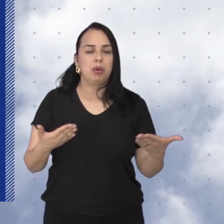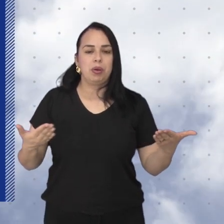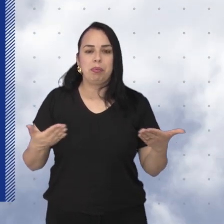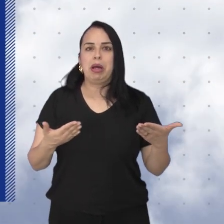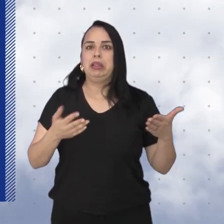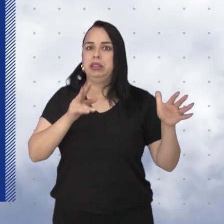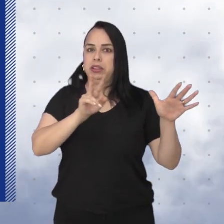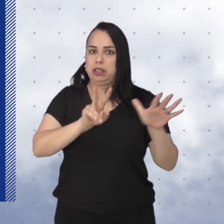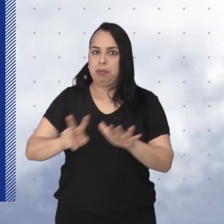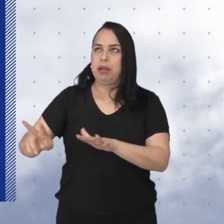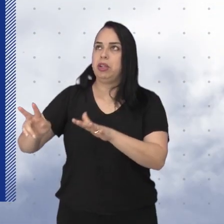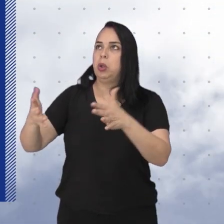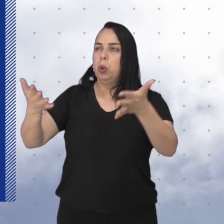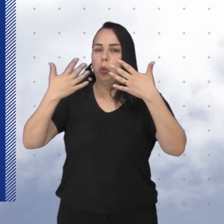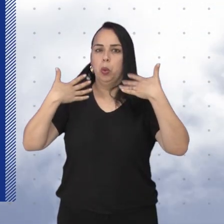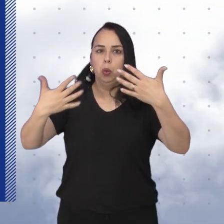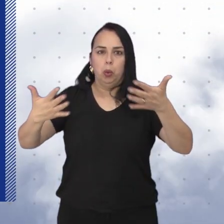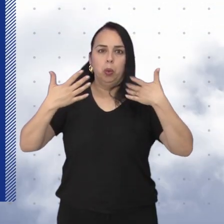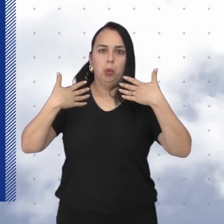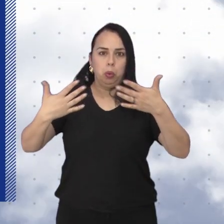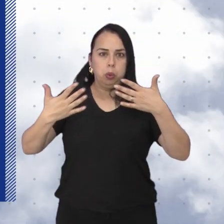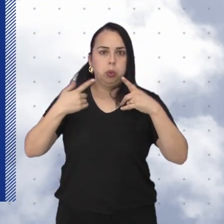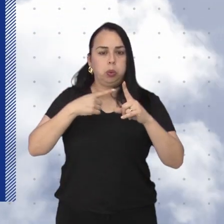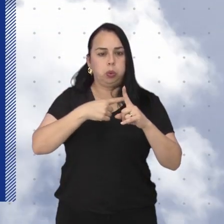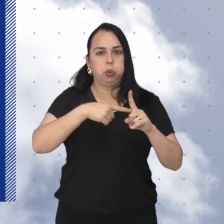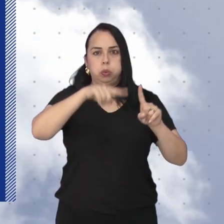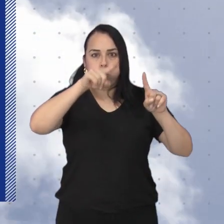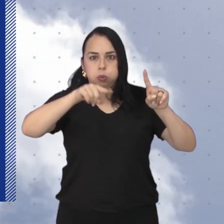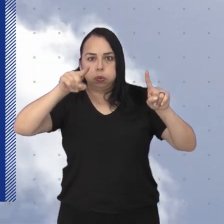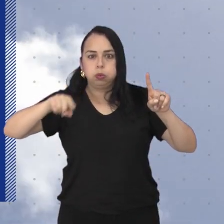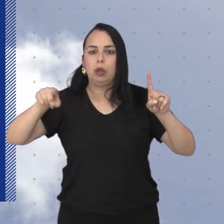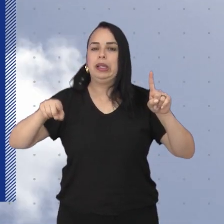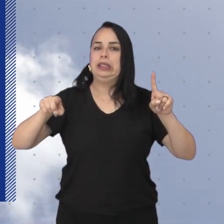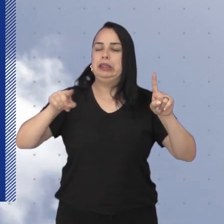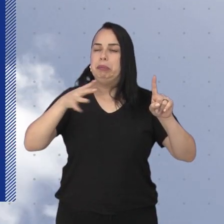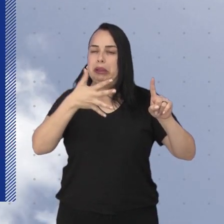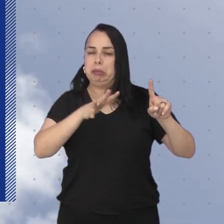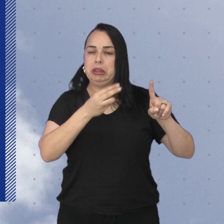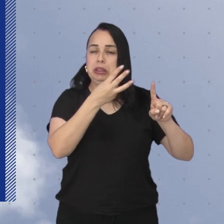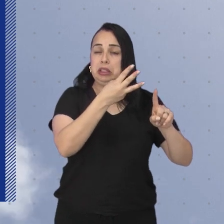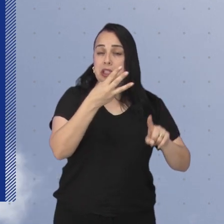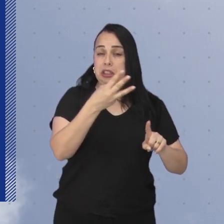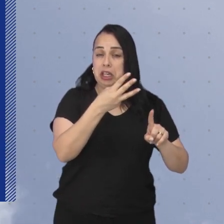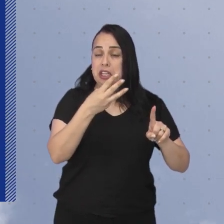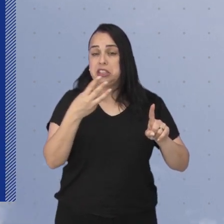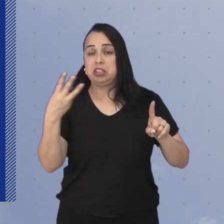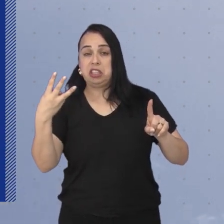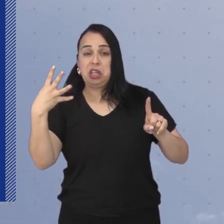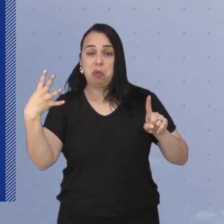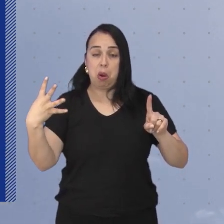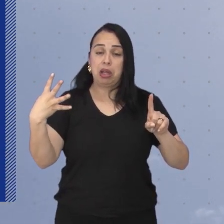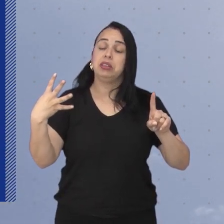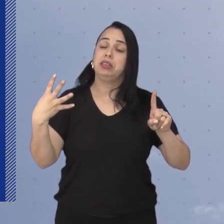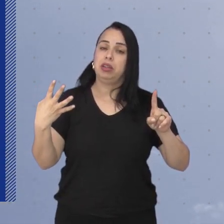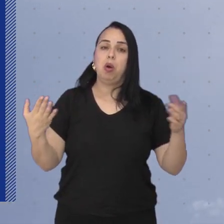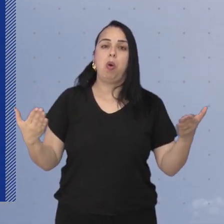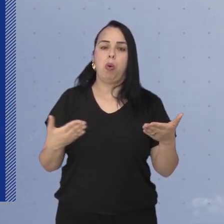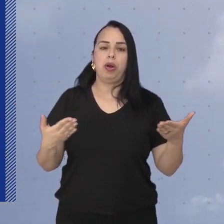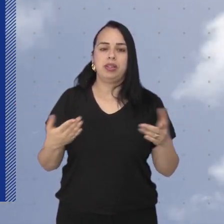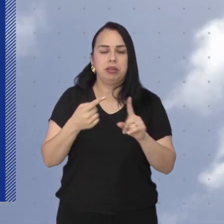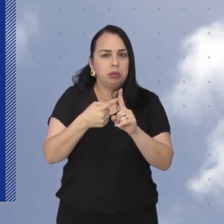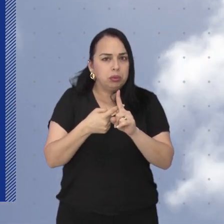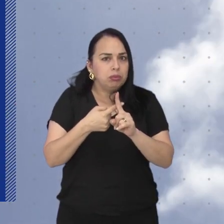E começa hoje uma semana de muito calor, com máximas variando entre 33 e 34 graus. Para